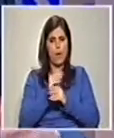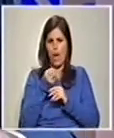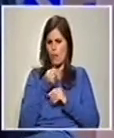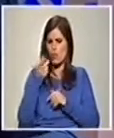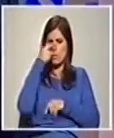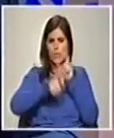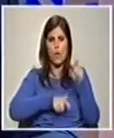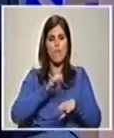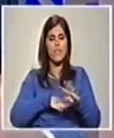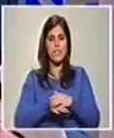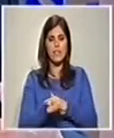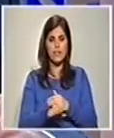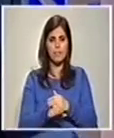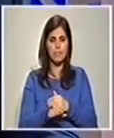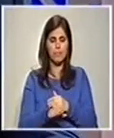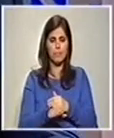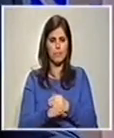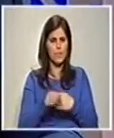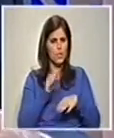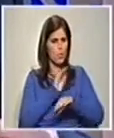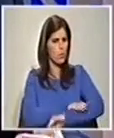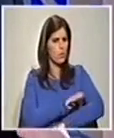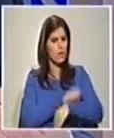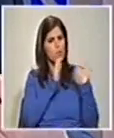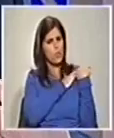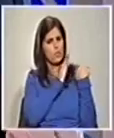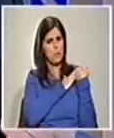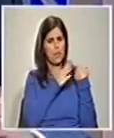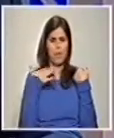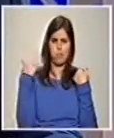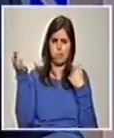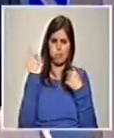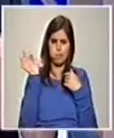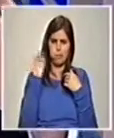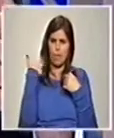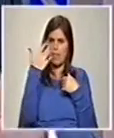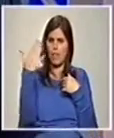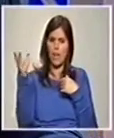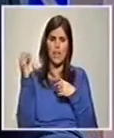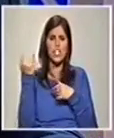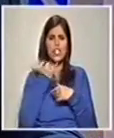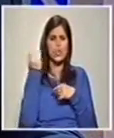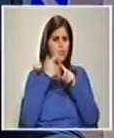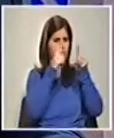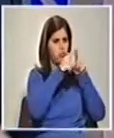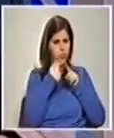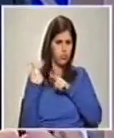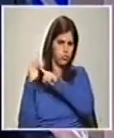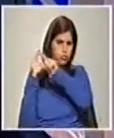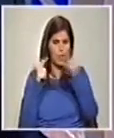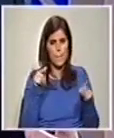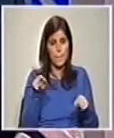várias, a assumir várias responsabilidades pro bono em instituições de mais diversa natureza e, portanto,